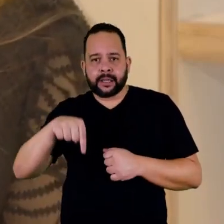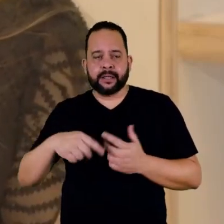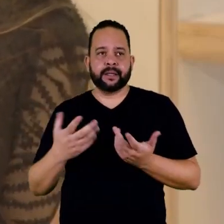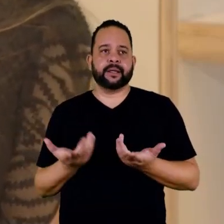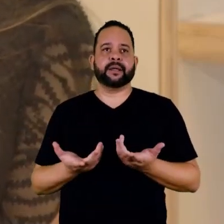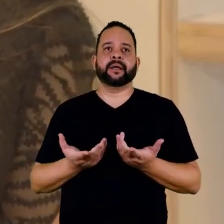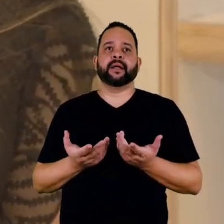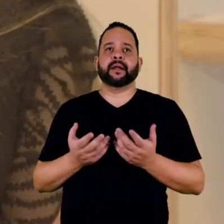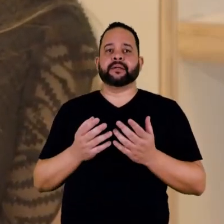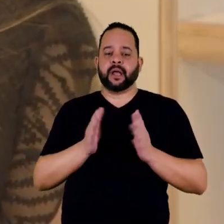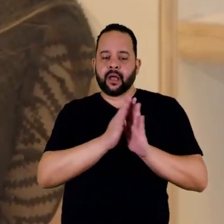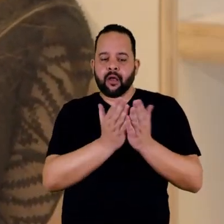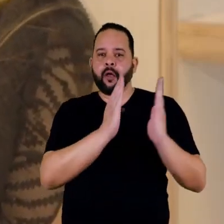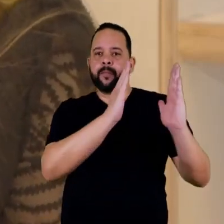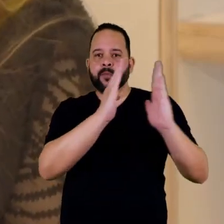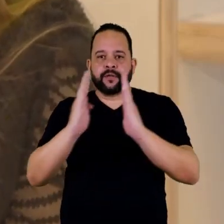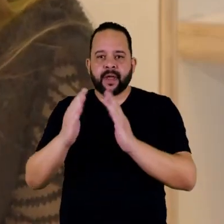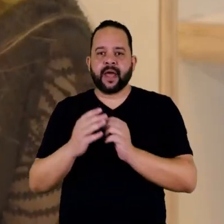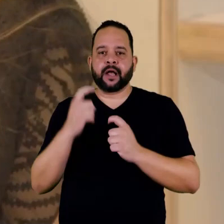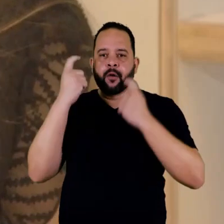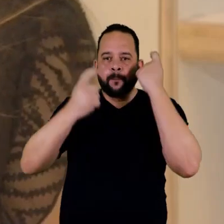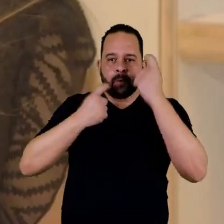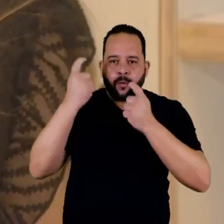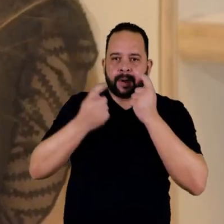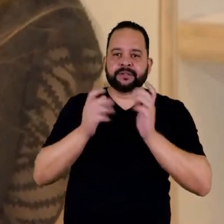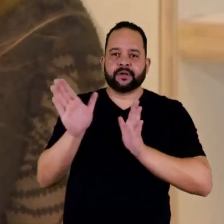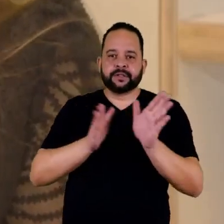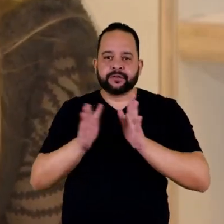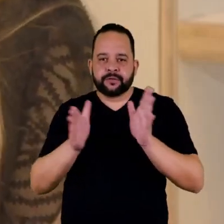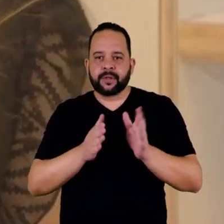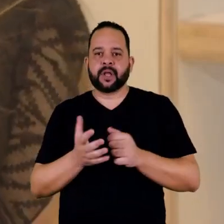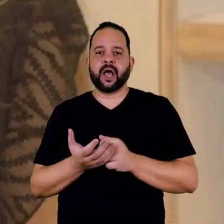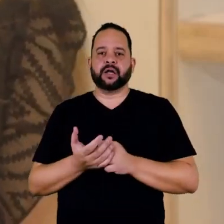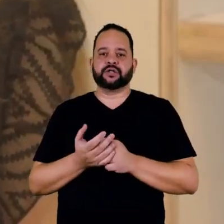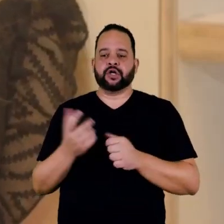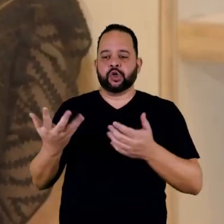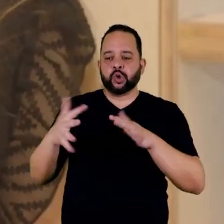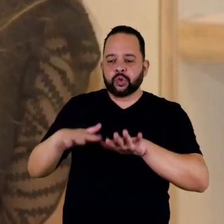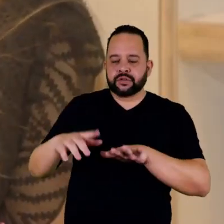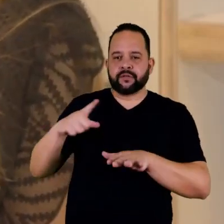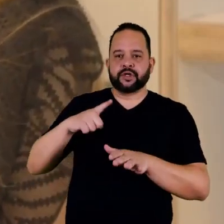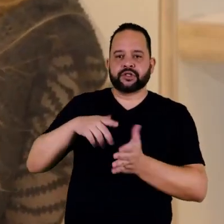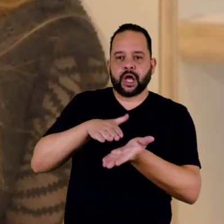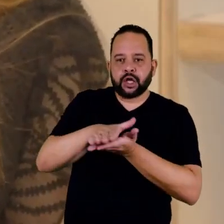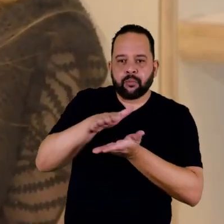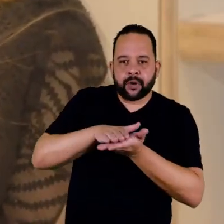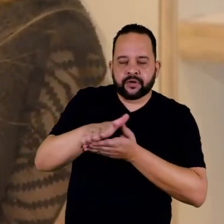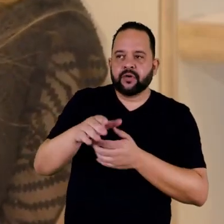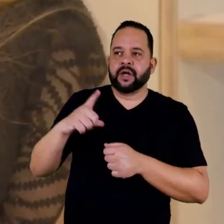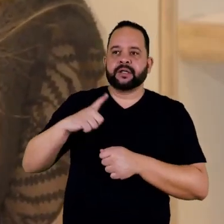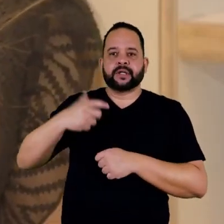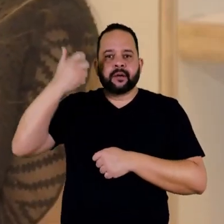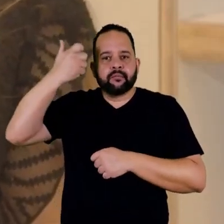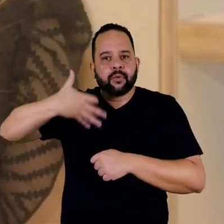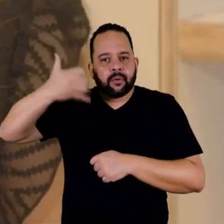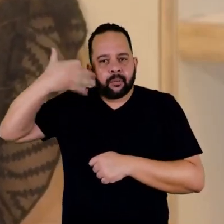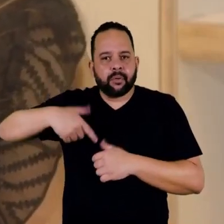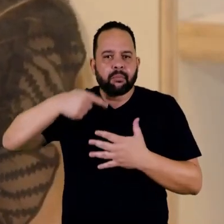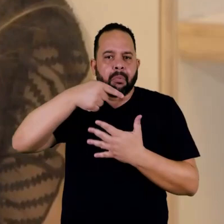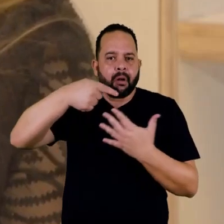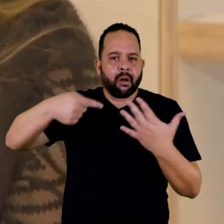é a biblioteca que se preocupa com isso né a gente tem as impressoras a gente tem a questão das audiodescrições